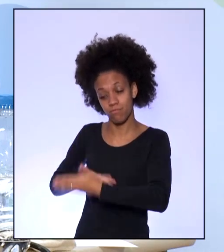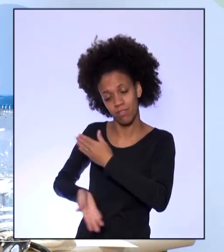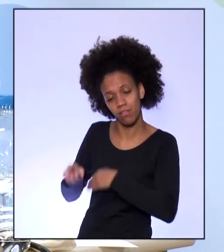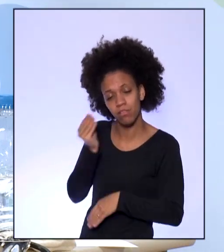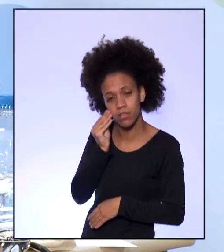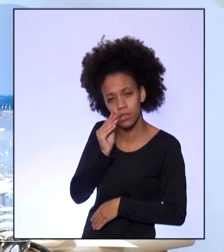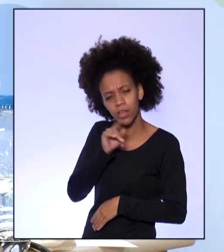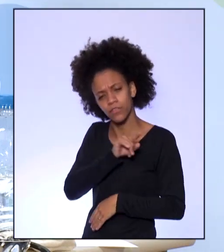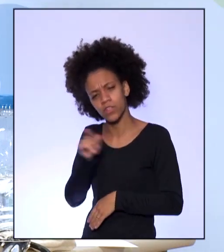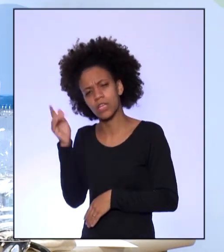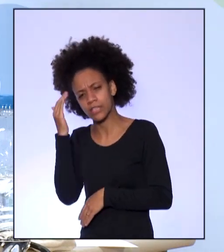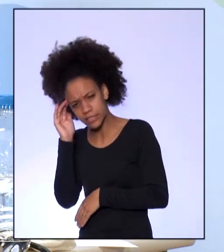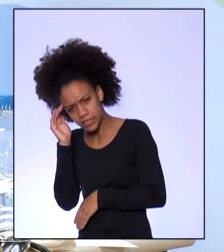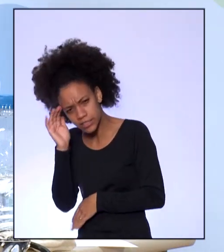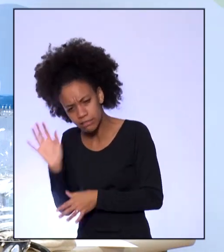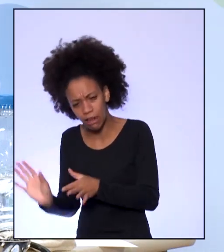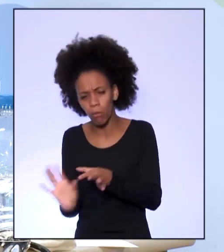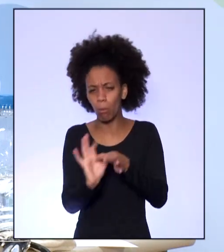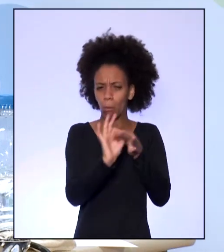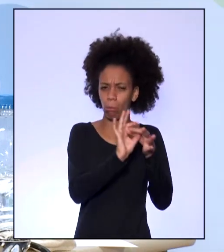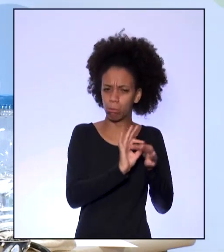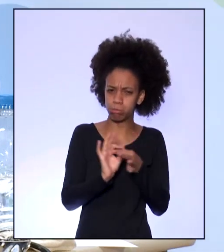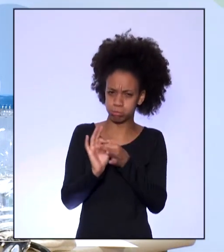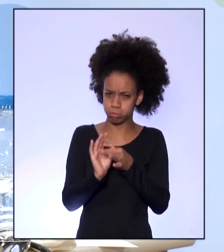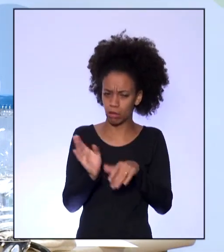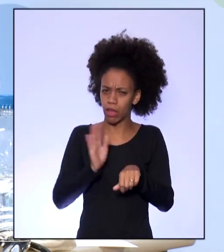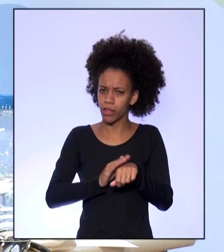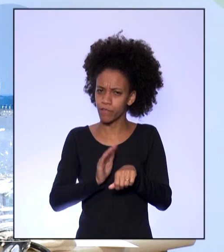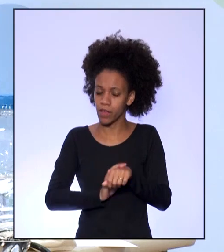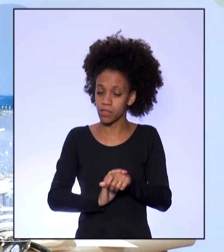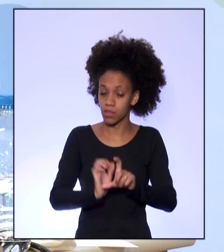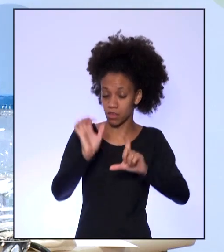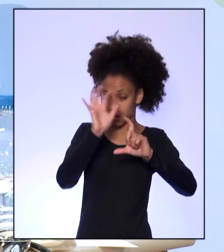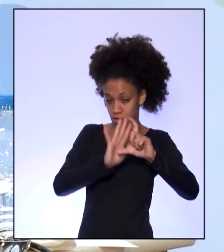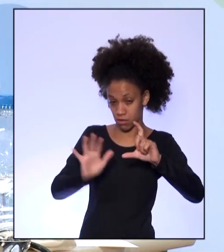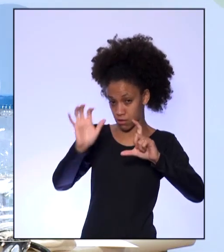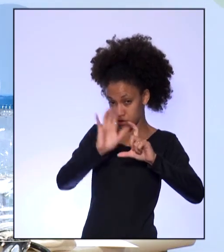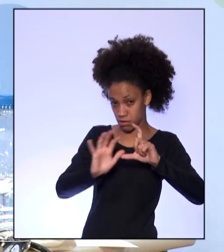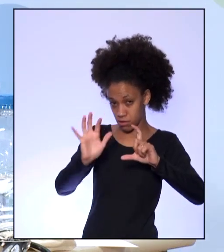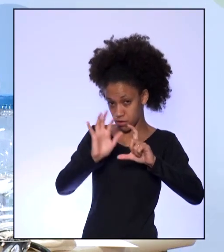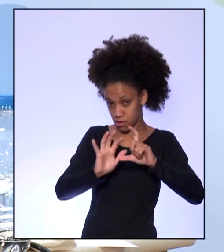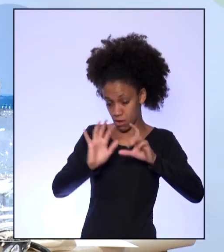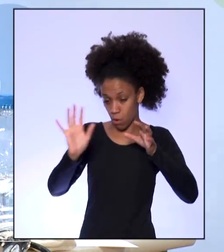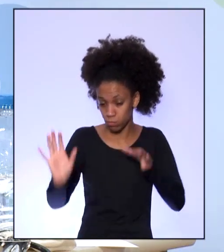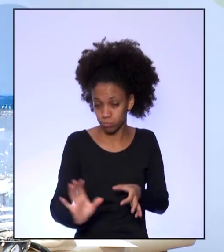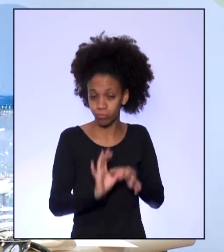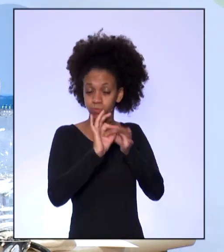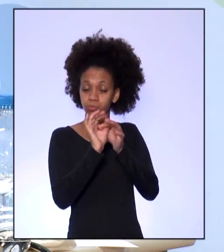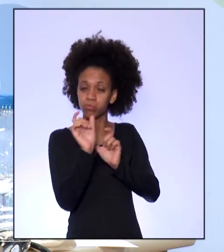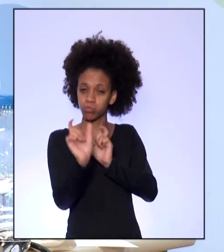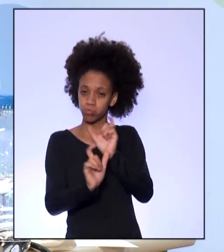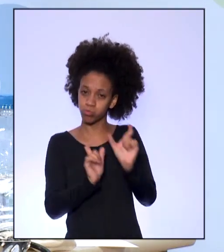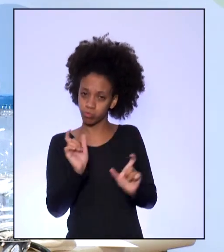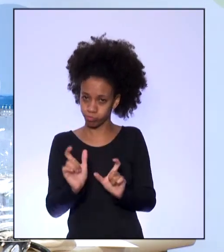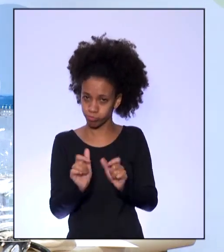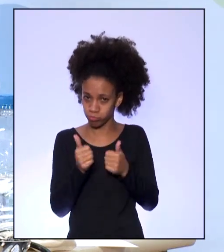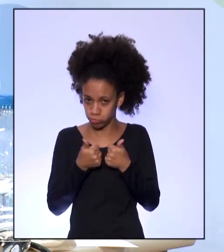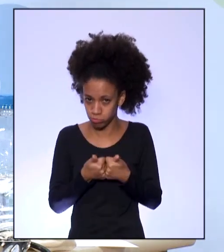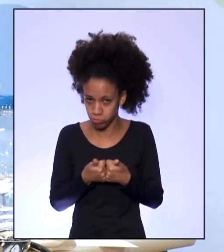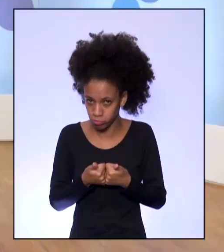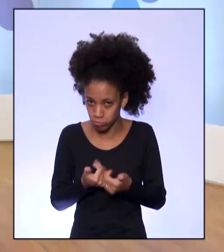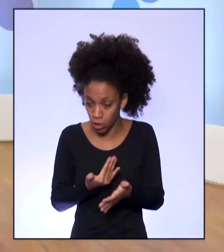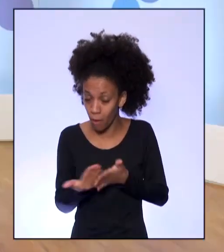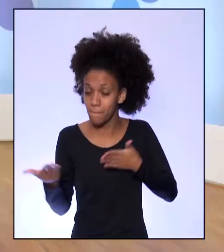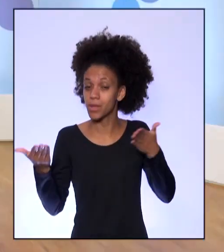vocês estão entendendo a relação que eu faço da imagem com a palavra, com o texto.